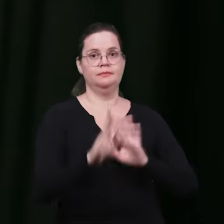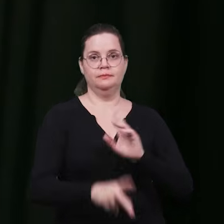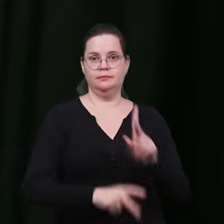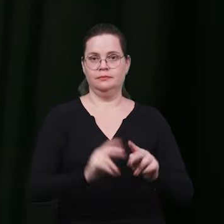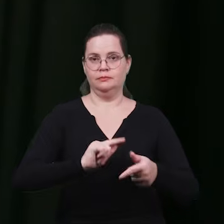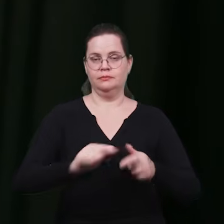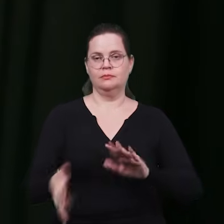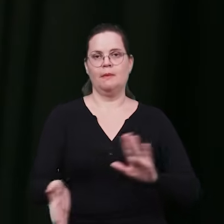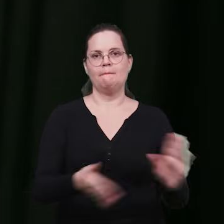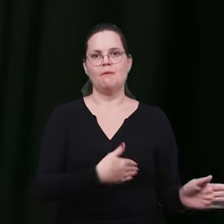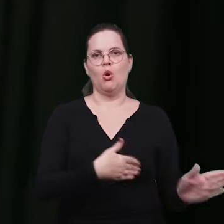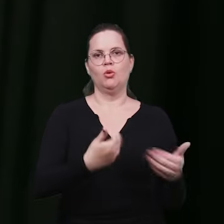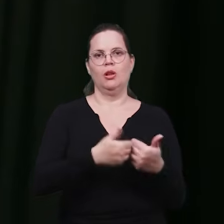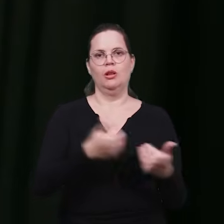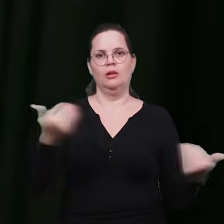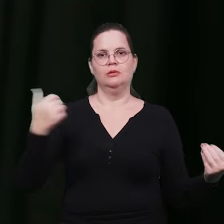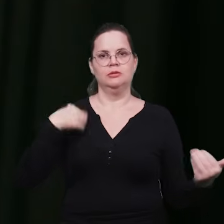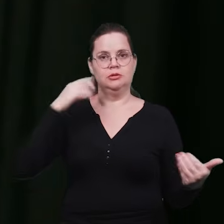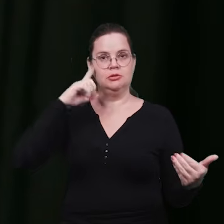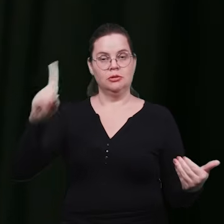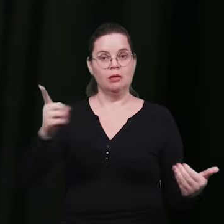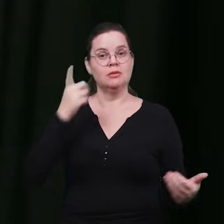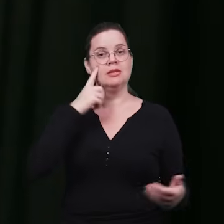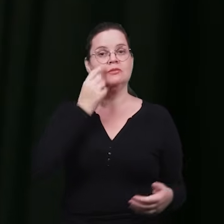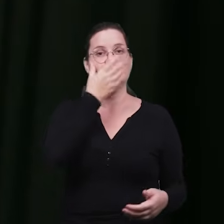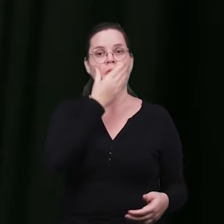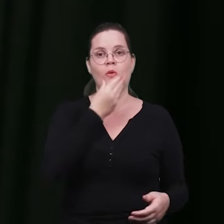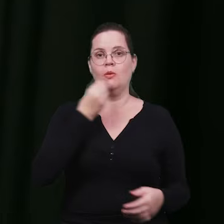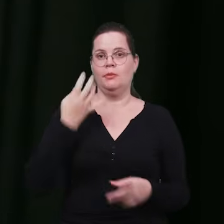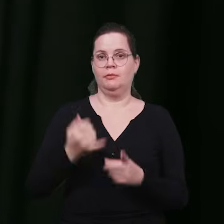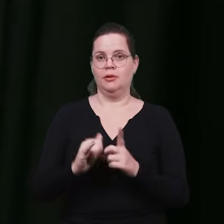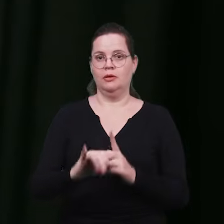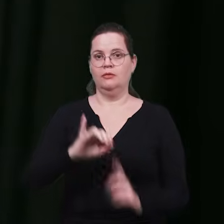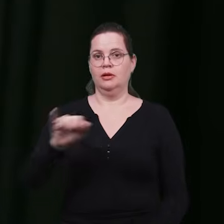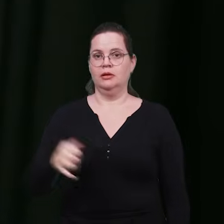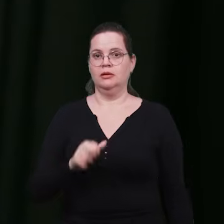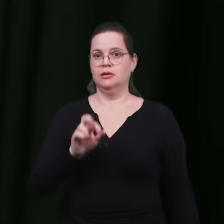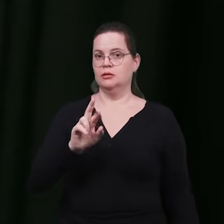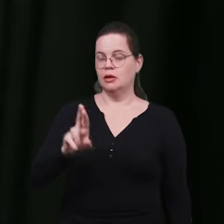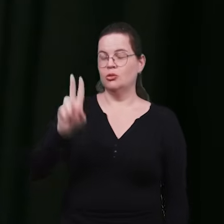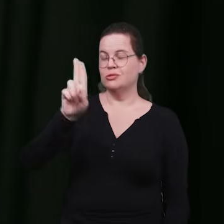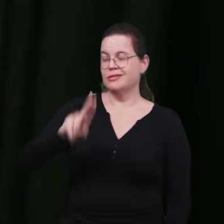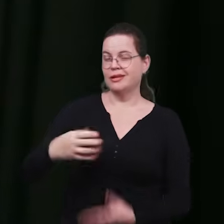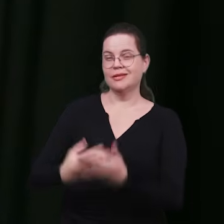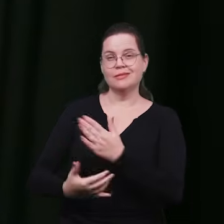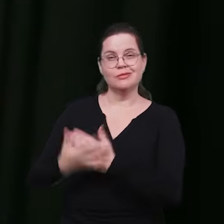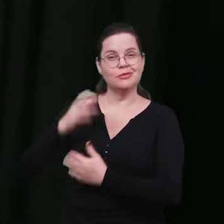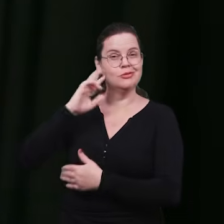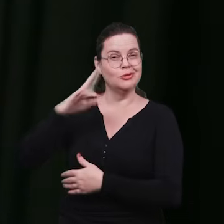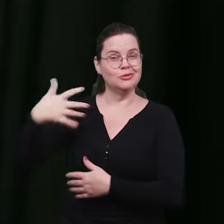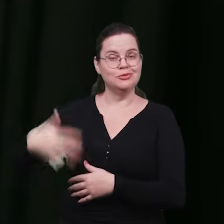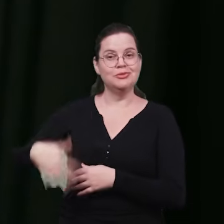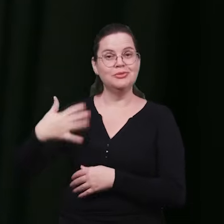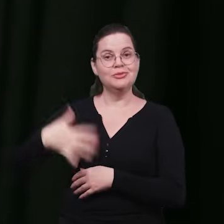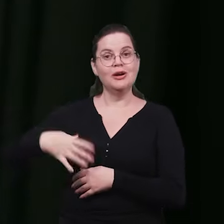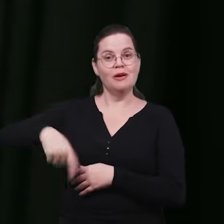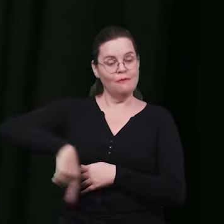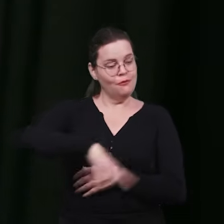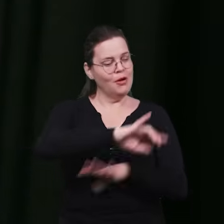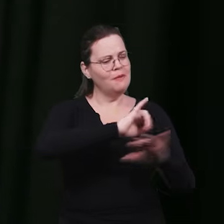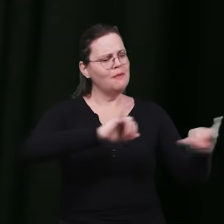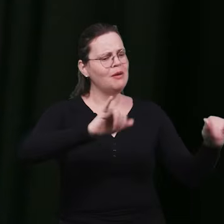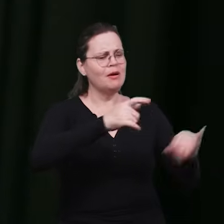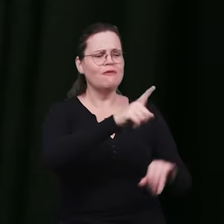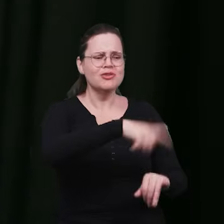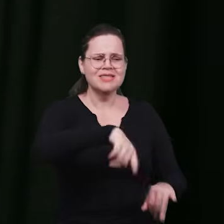completamente, a ponto de Jeremias, muito usado pelo Senhor, para profetizar a respeito da situação